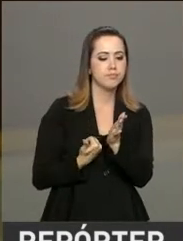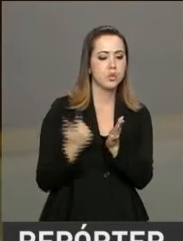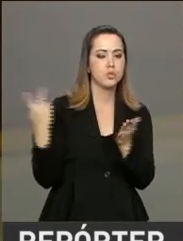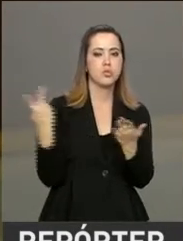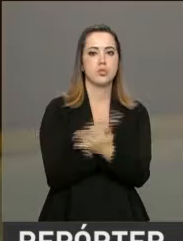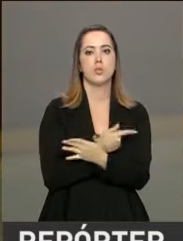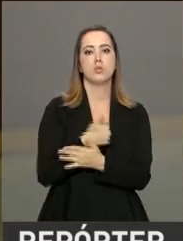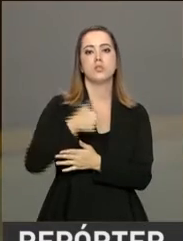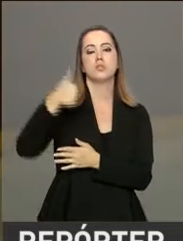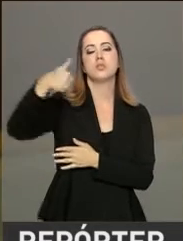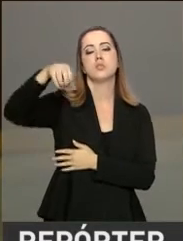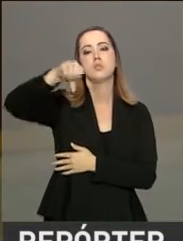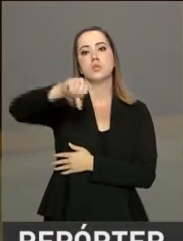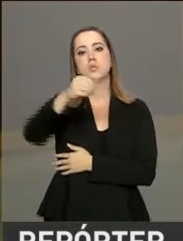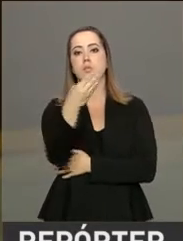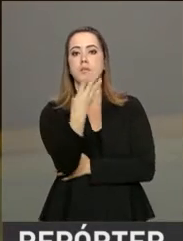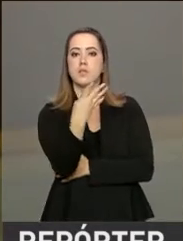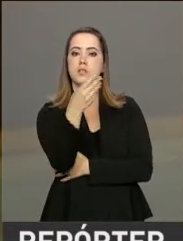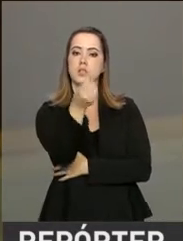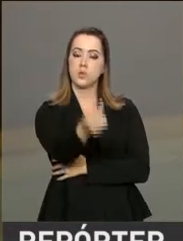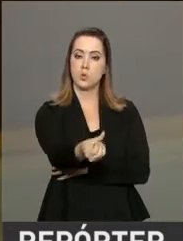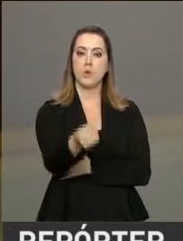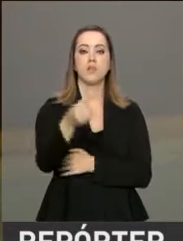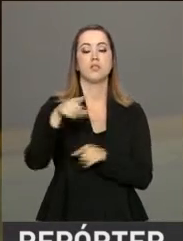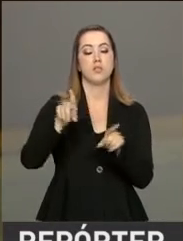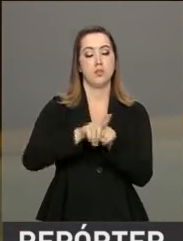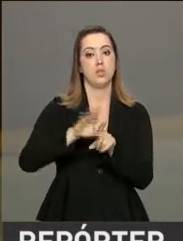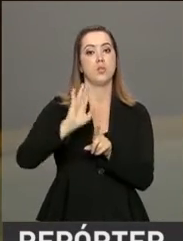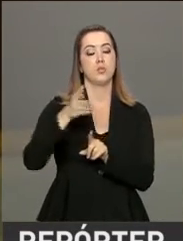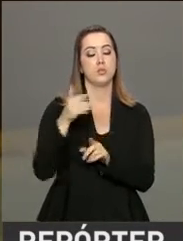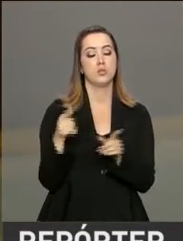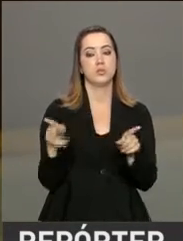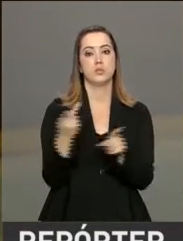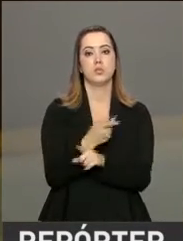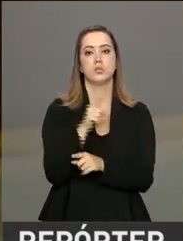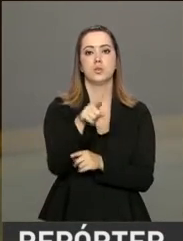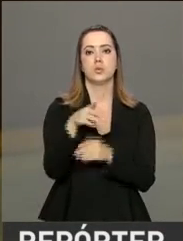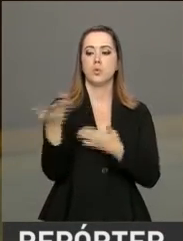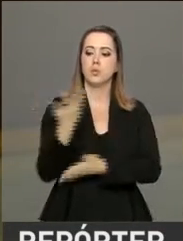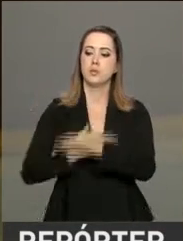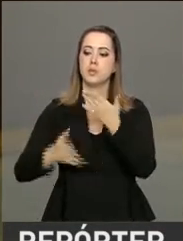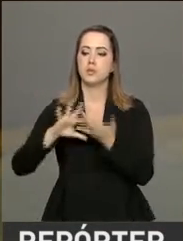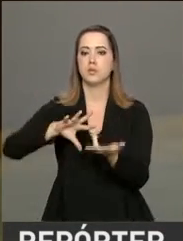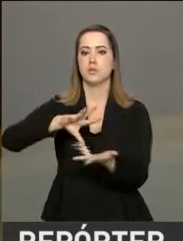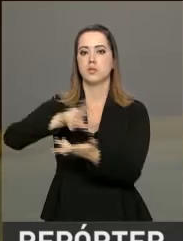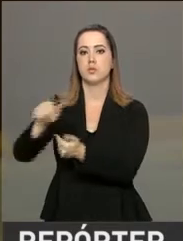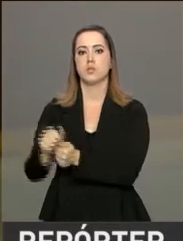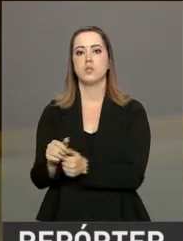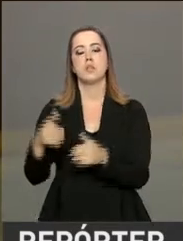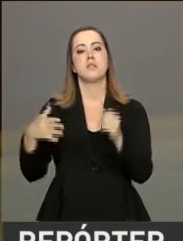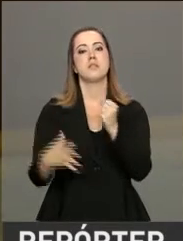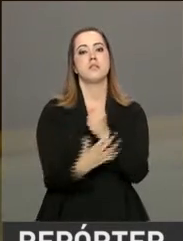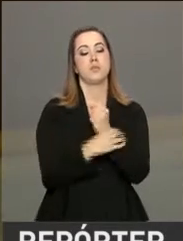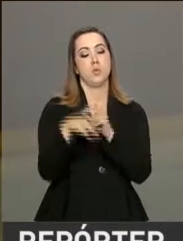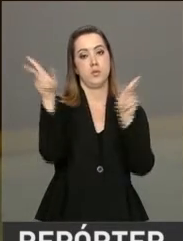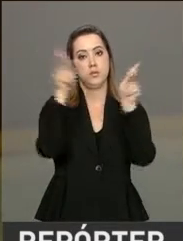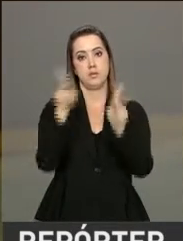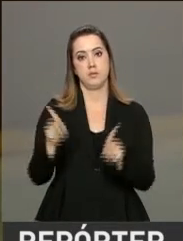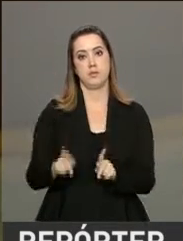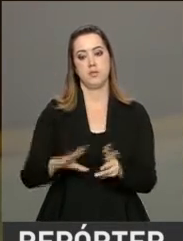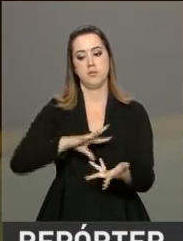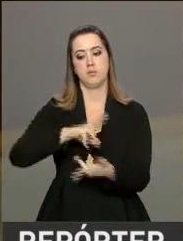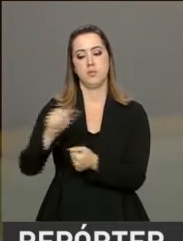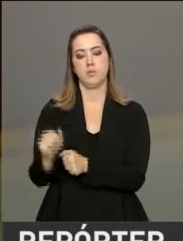1949 os temas são os seguintes comércio mundial segurança e paz internacionais mudanças